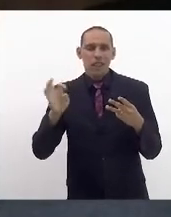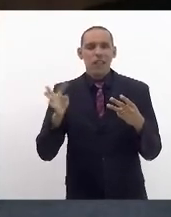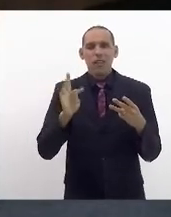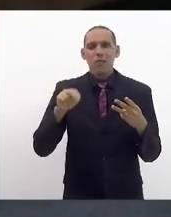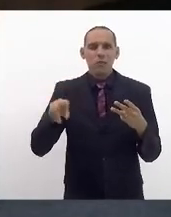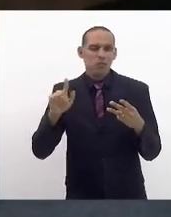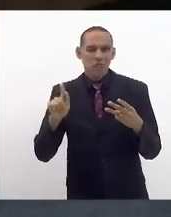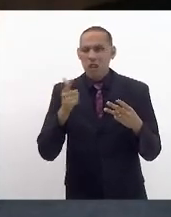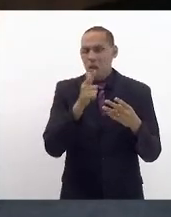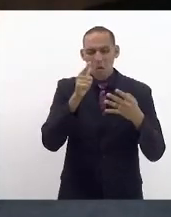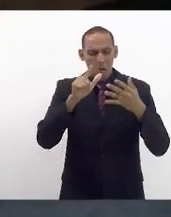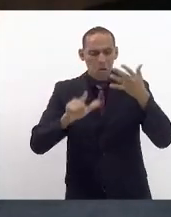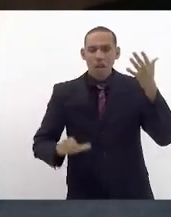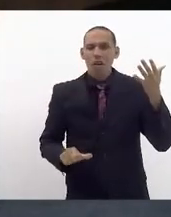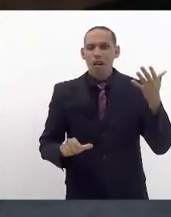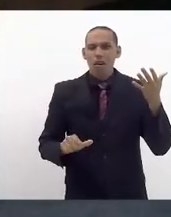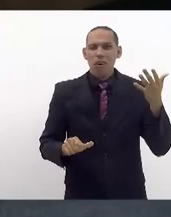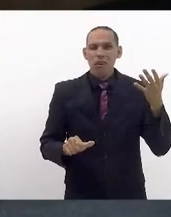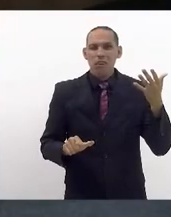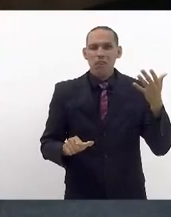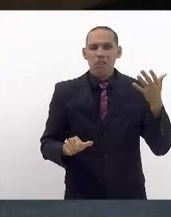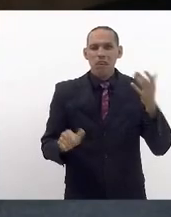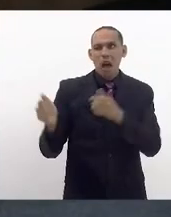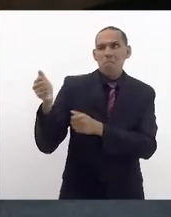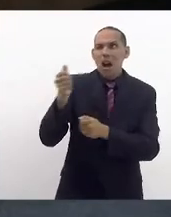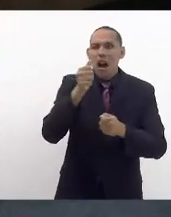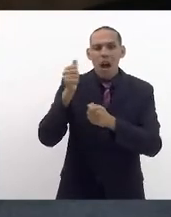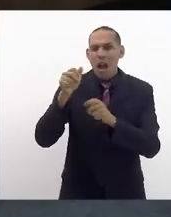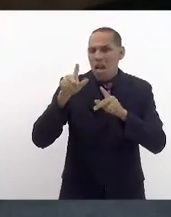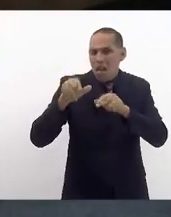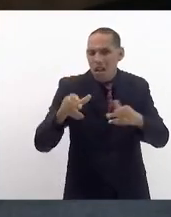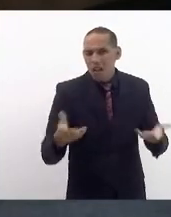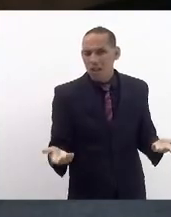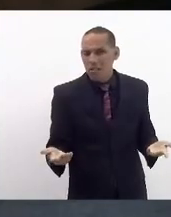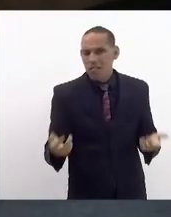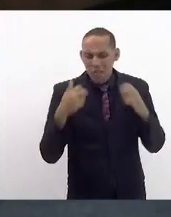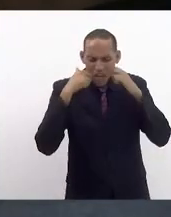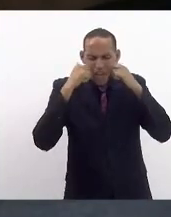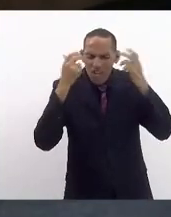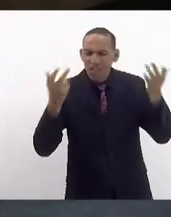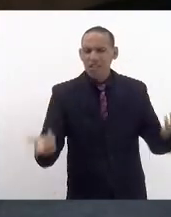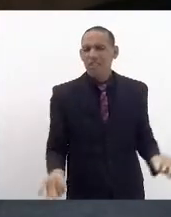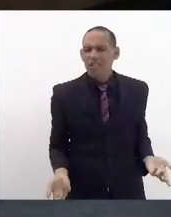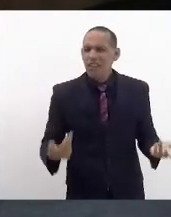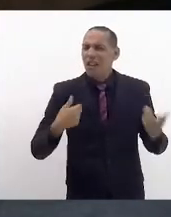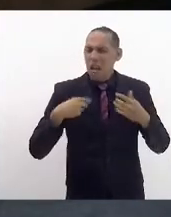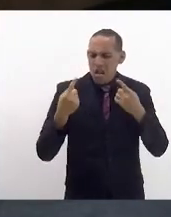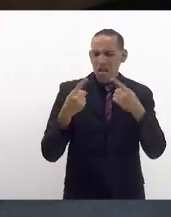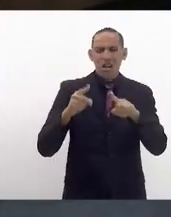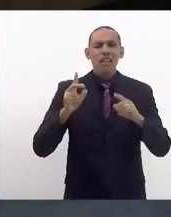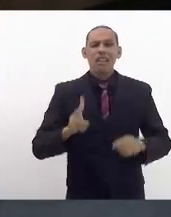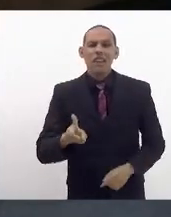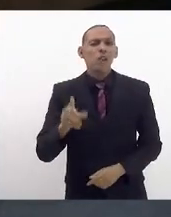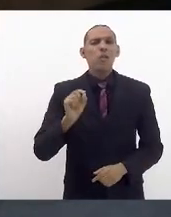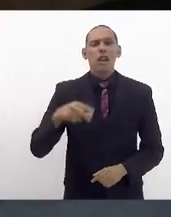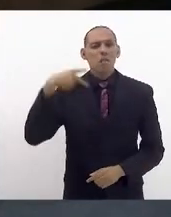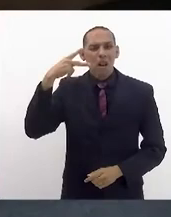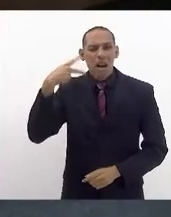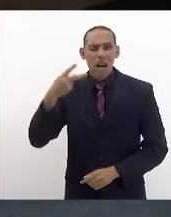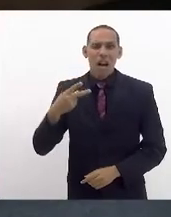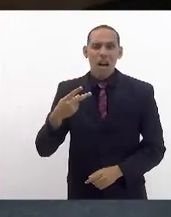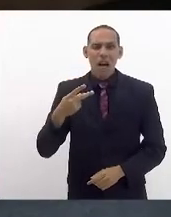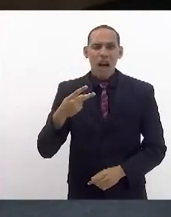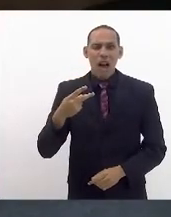comportando a mesma bandeira. Então, isso deveria ser motivo de vergonha. E eu vou sempre criticar parlamentares que, para mim, não têm